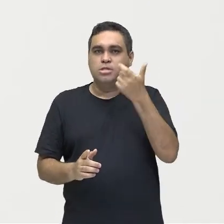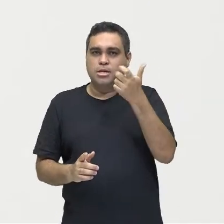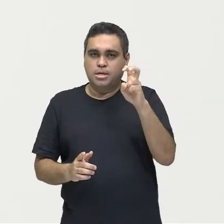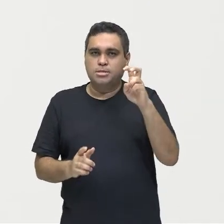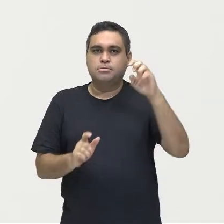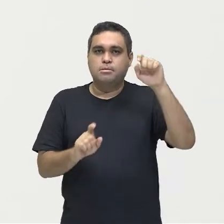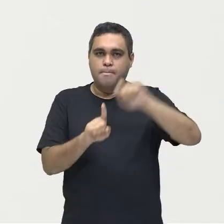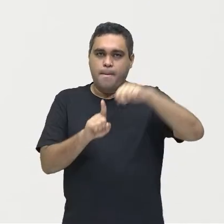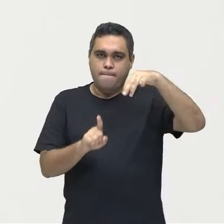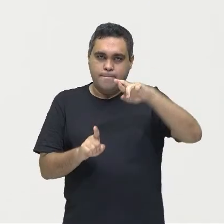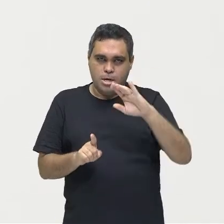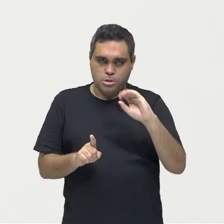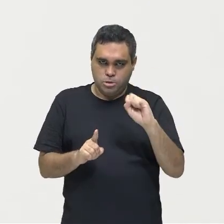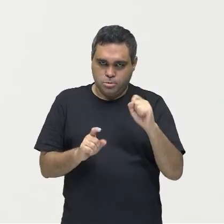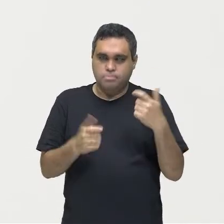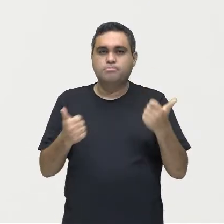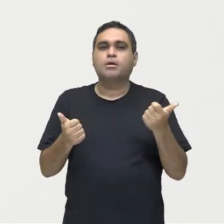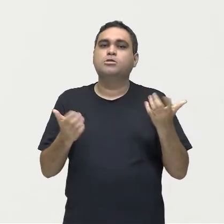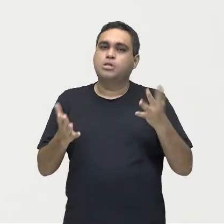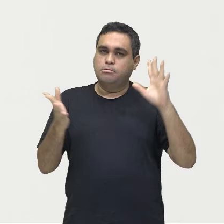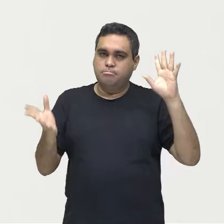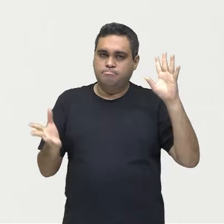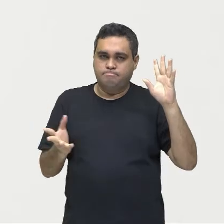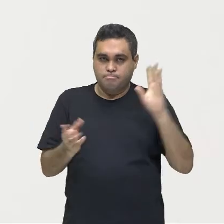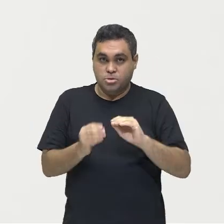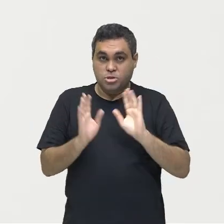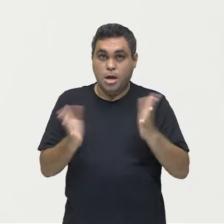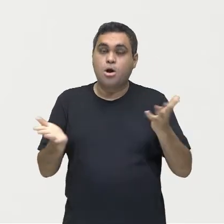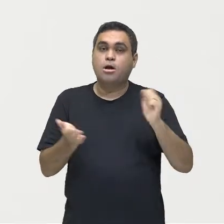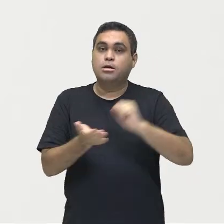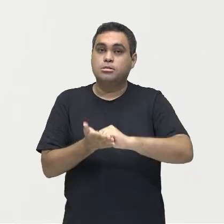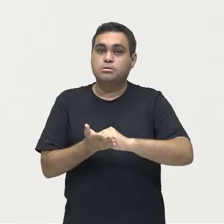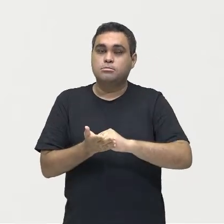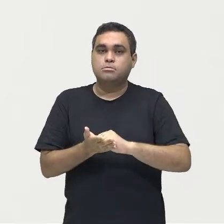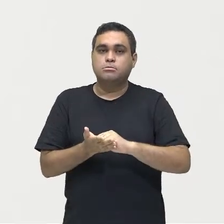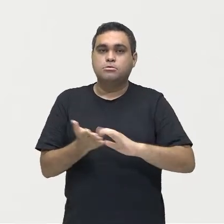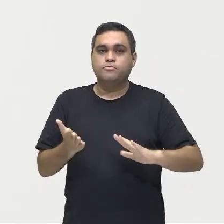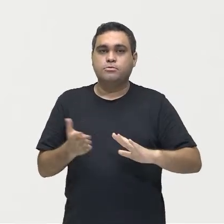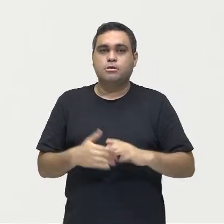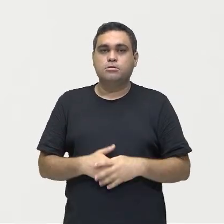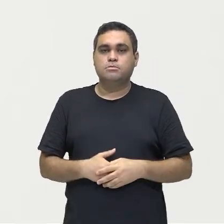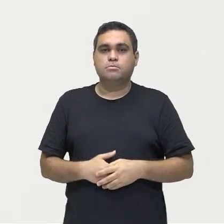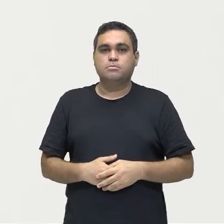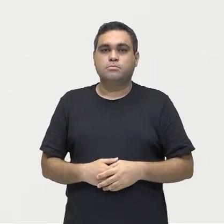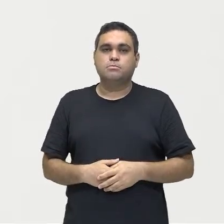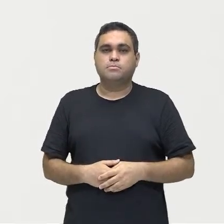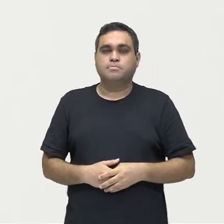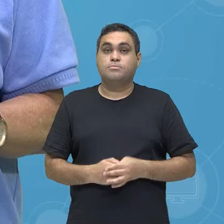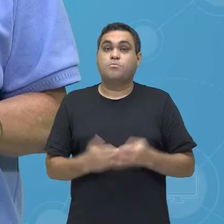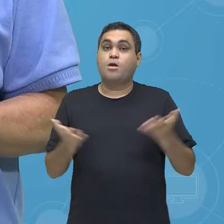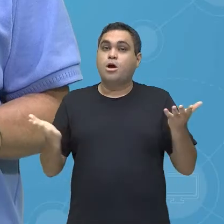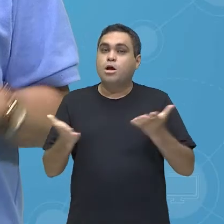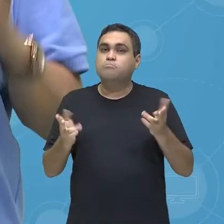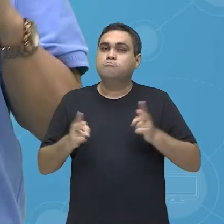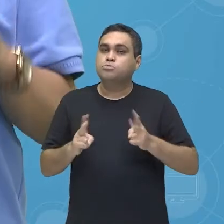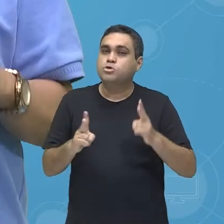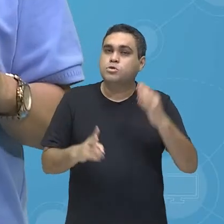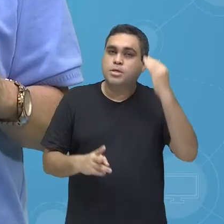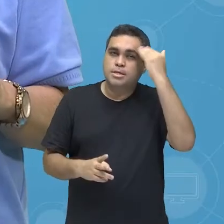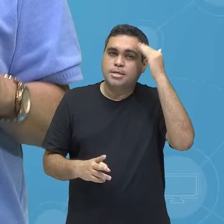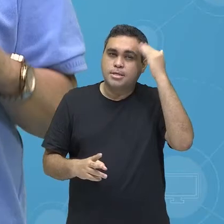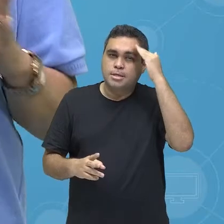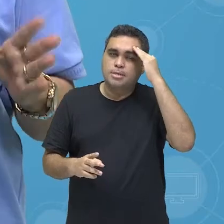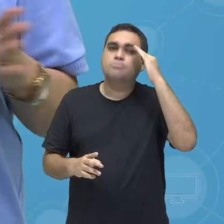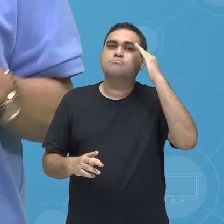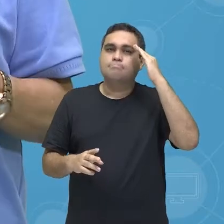hoje são 15 de março, ok? Seguindo, agora vamos continuar entendendo um pouco mais, não